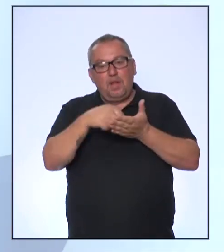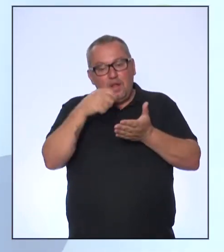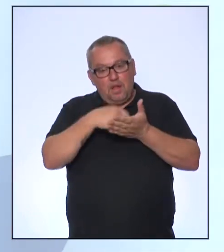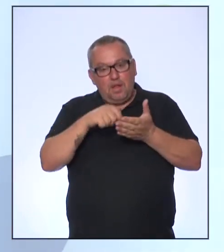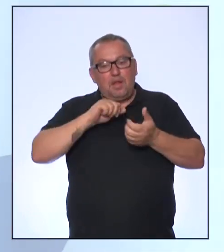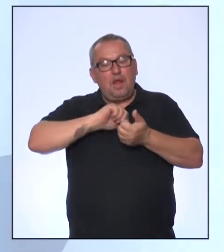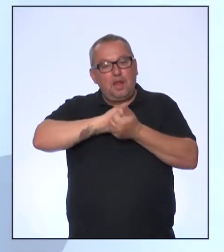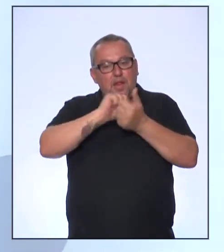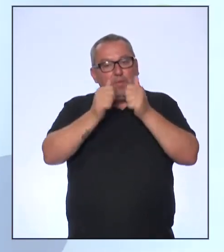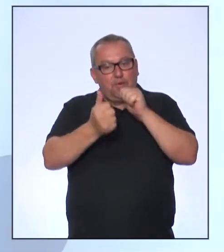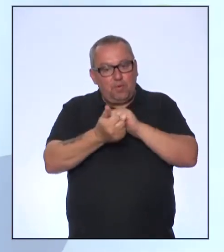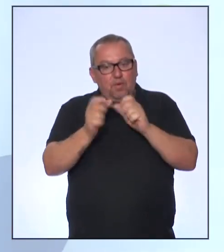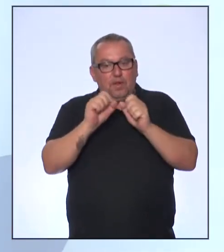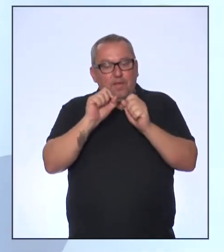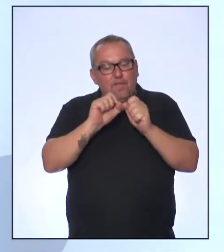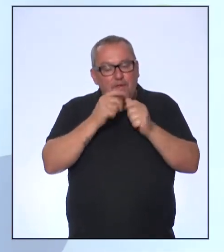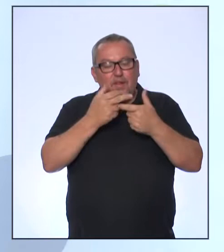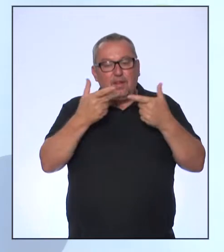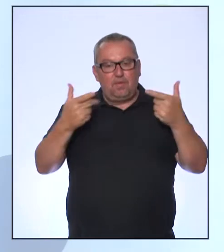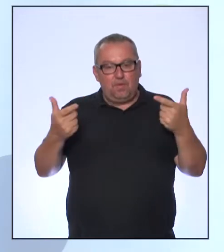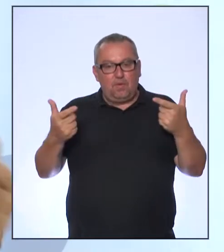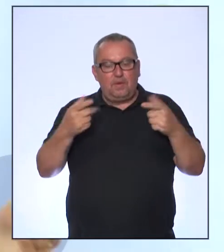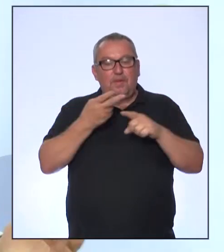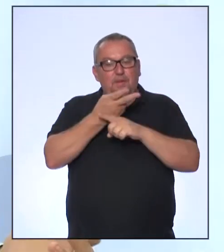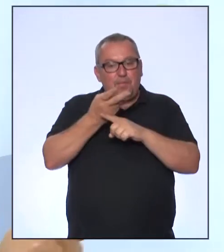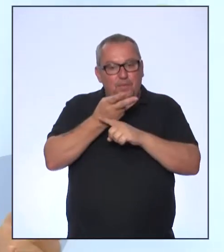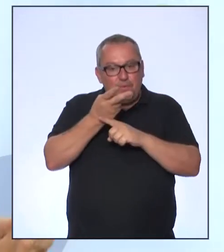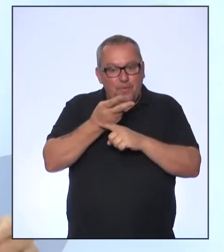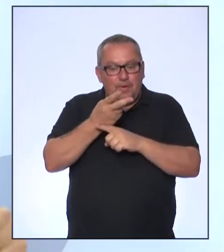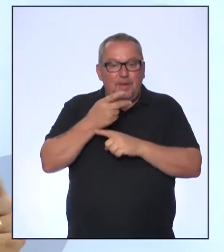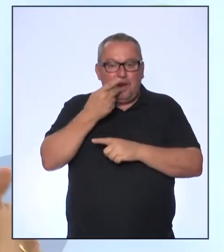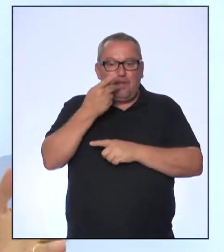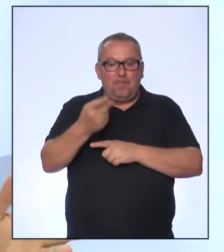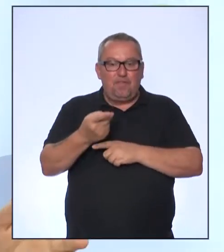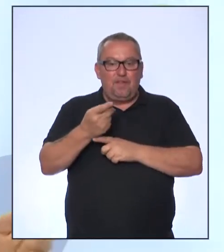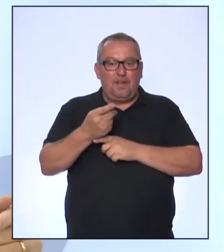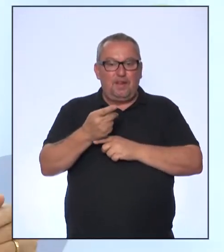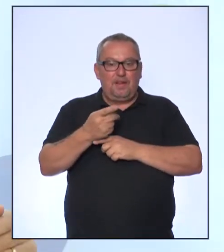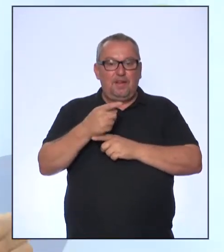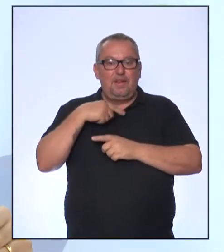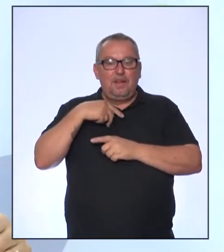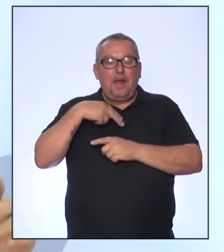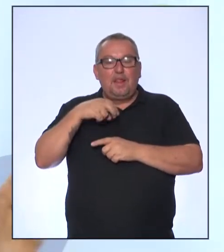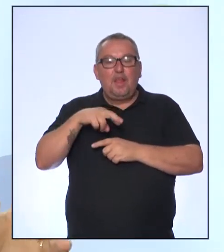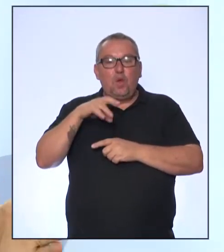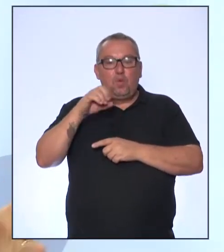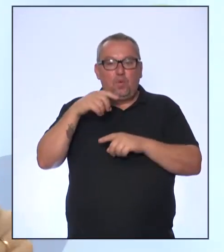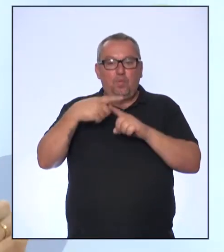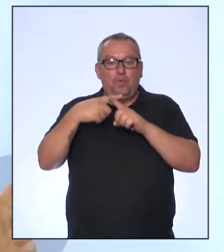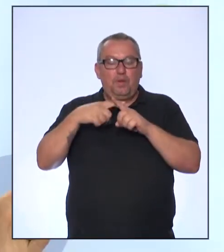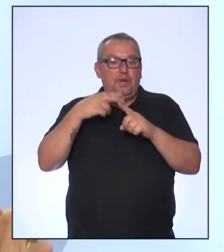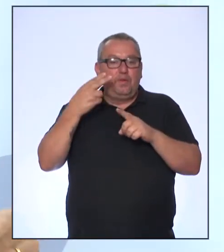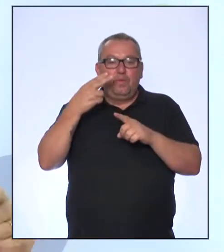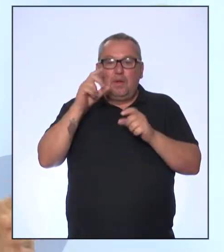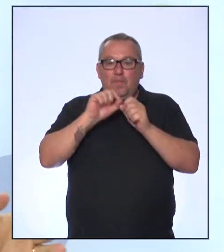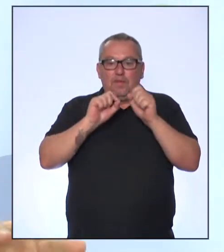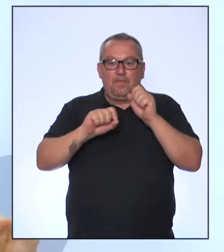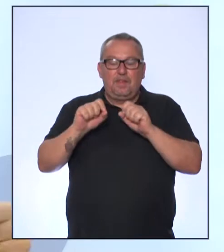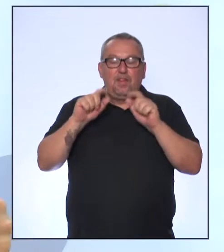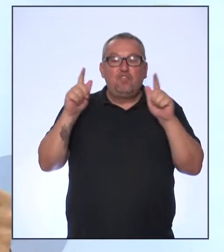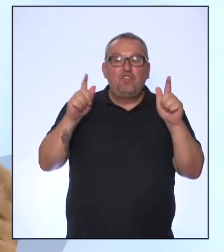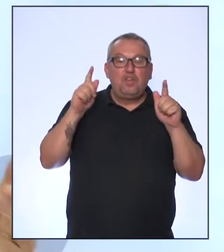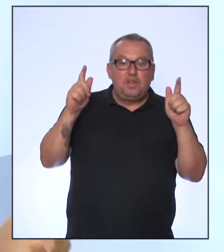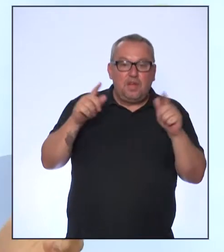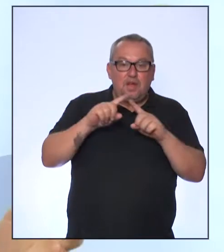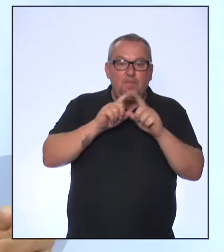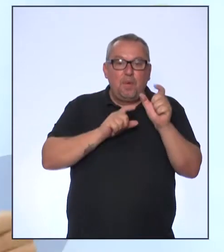essa fala, que fez a transposição, que busca dentro do que a gente chama de língua uma certa neutralidade, né? Porque não dá para você colocar uma gíria de repente ou